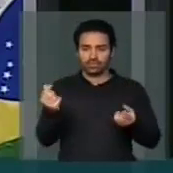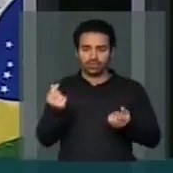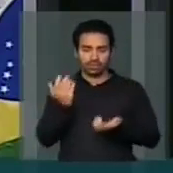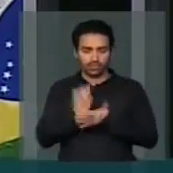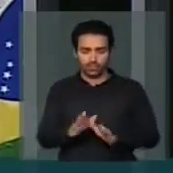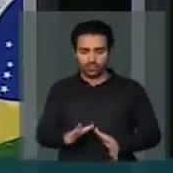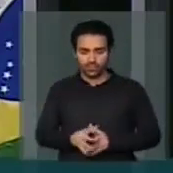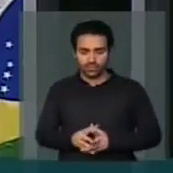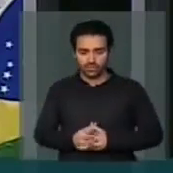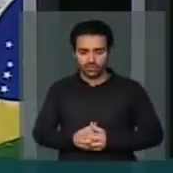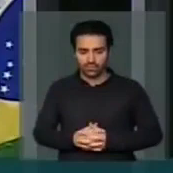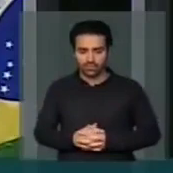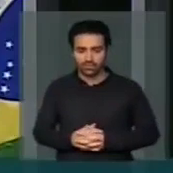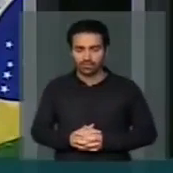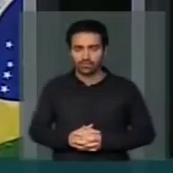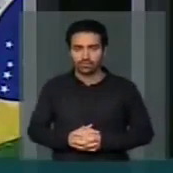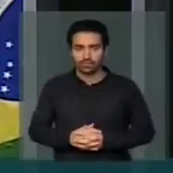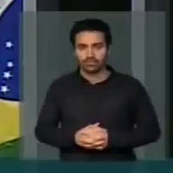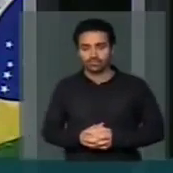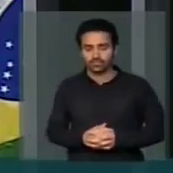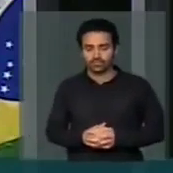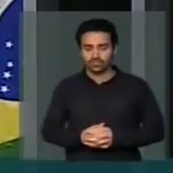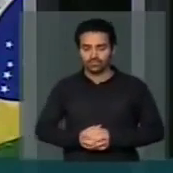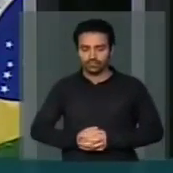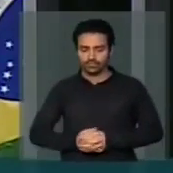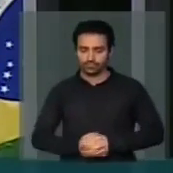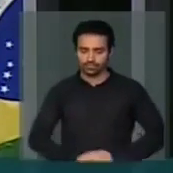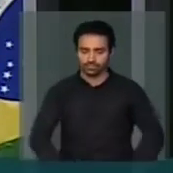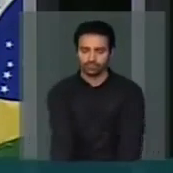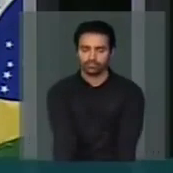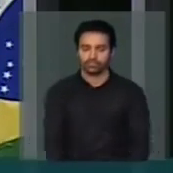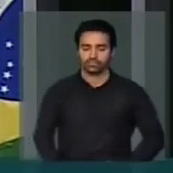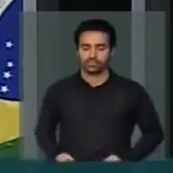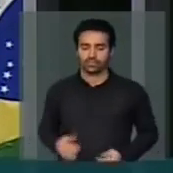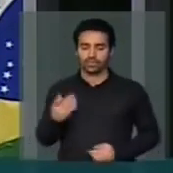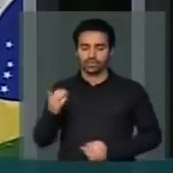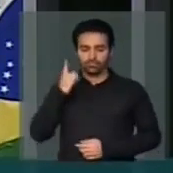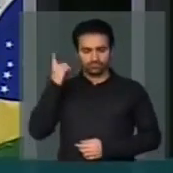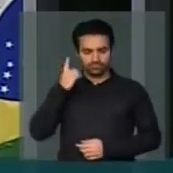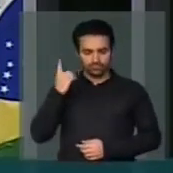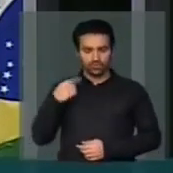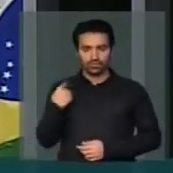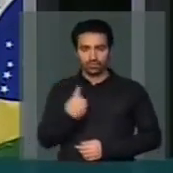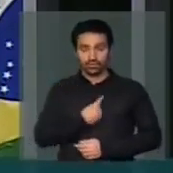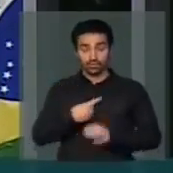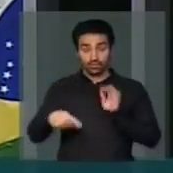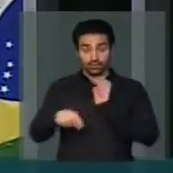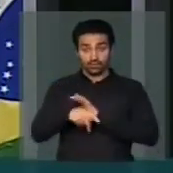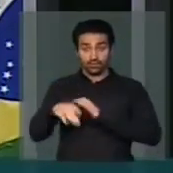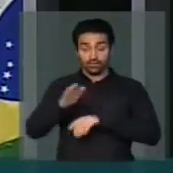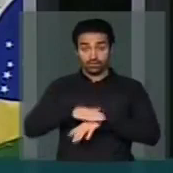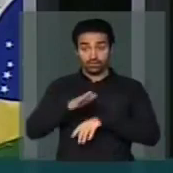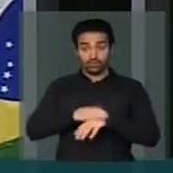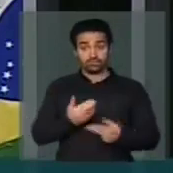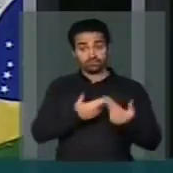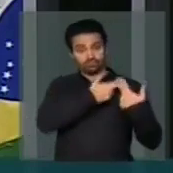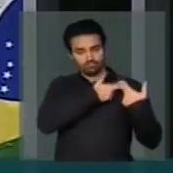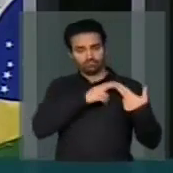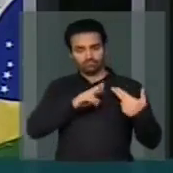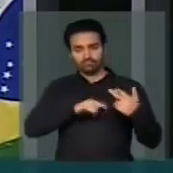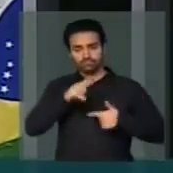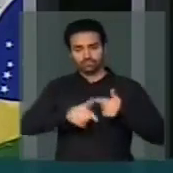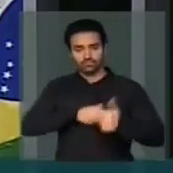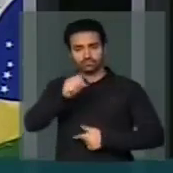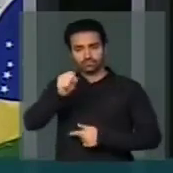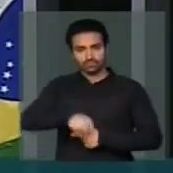Portanto, meu caro deputado, nós vamos cumprir a nossa parte. Nós vamos, com serenidade,